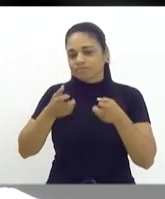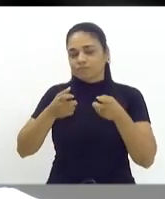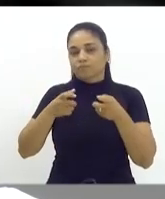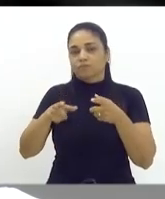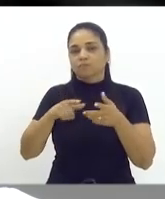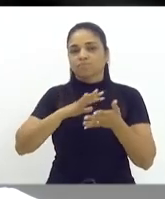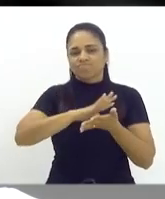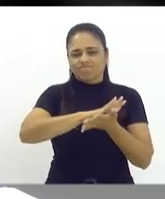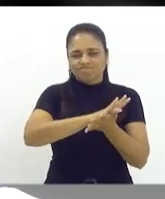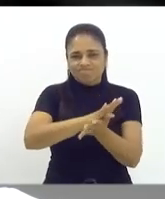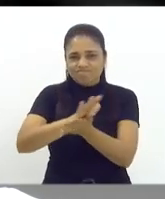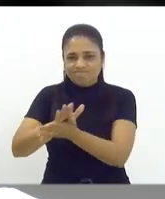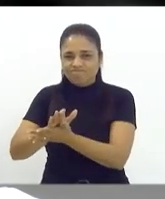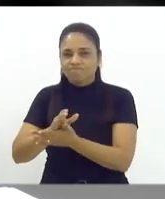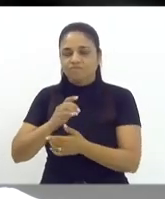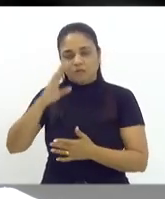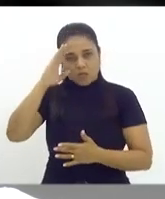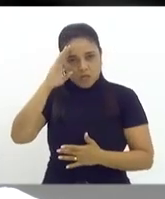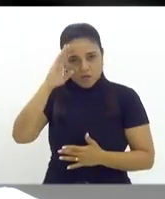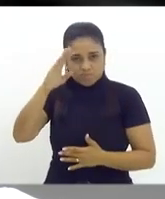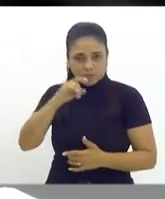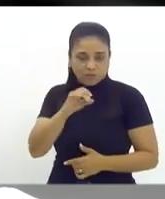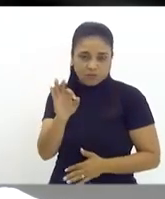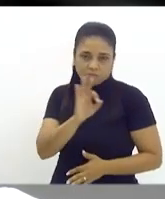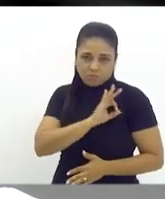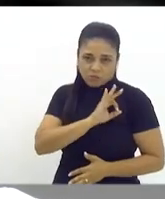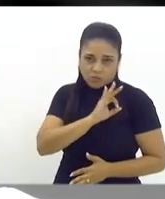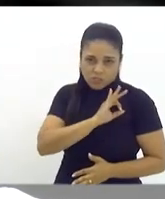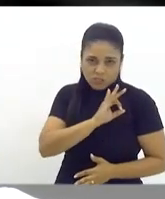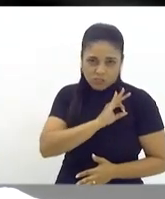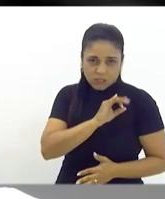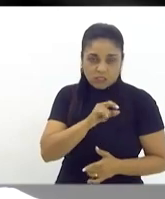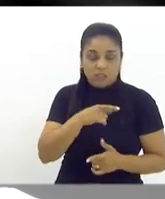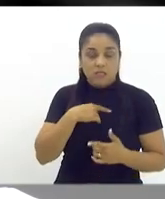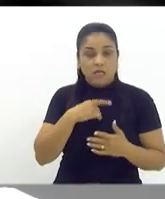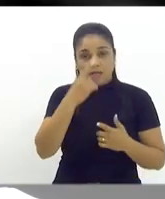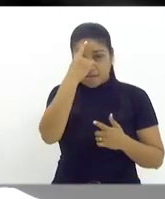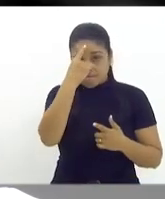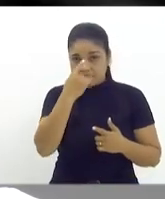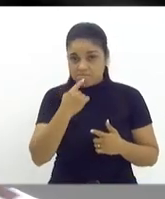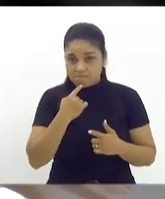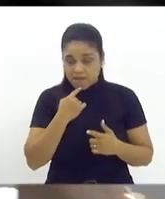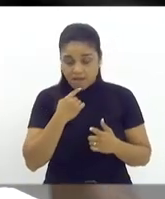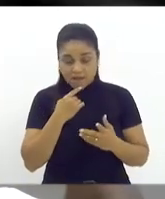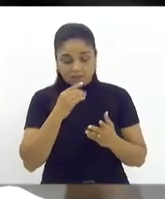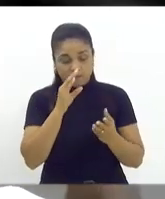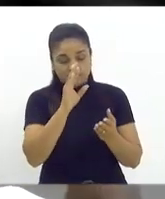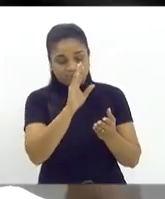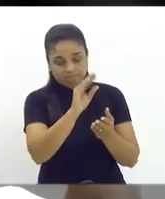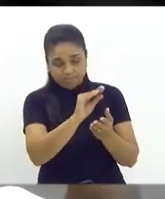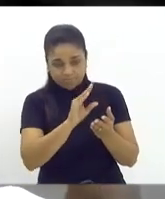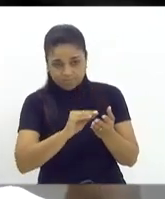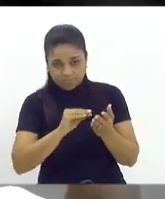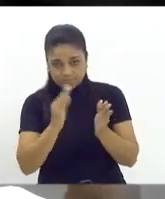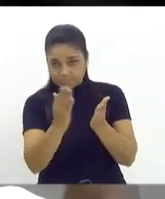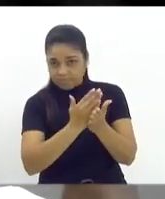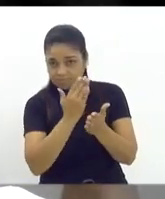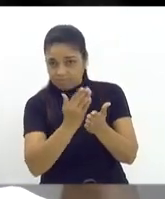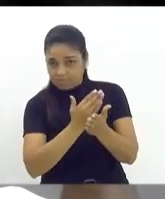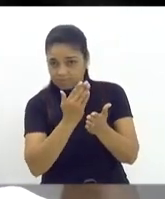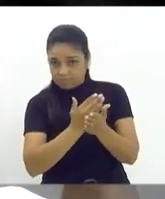policial na inserção de imagens no álbum de suspeito porém né